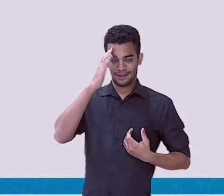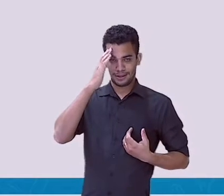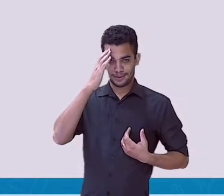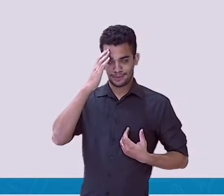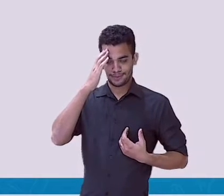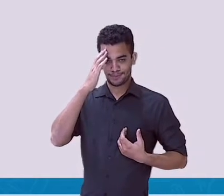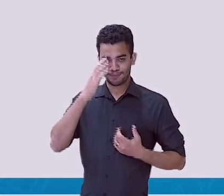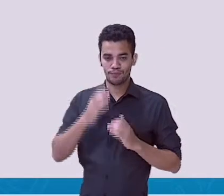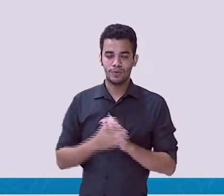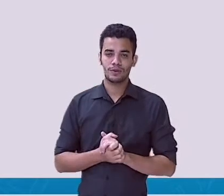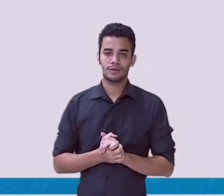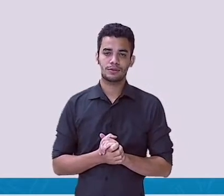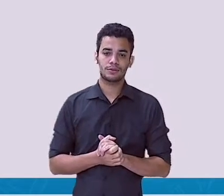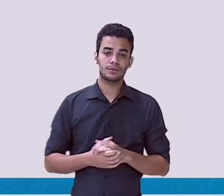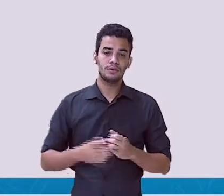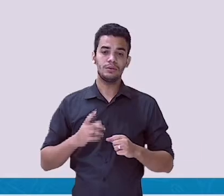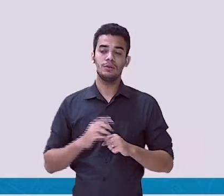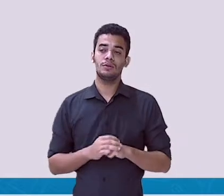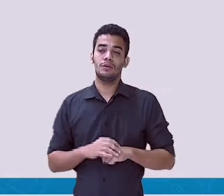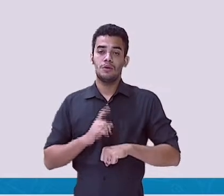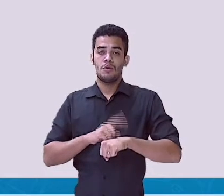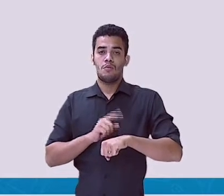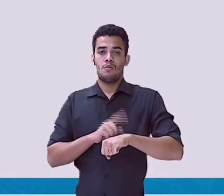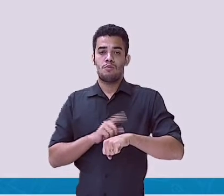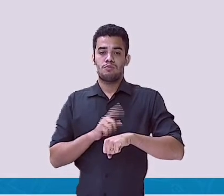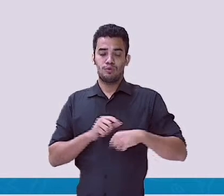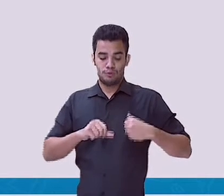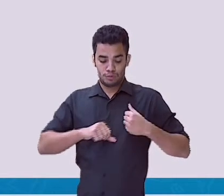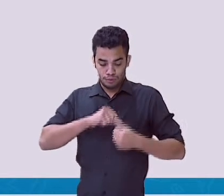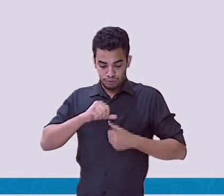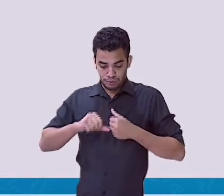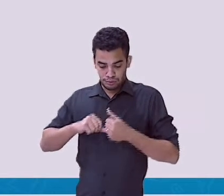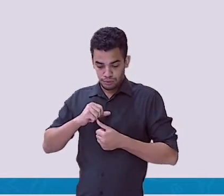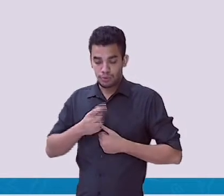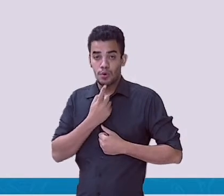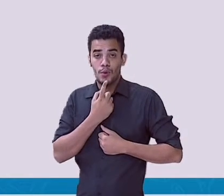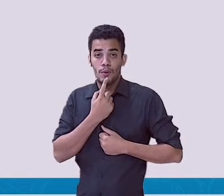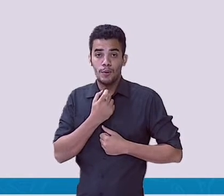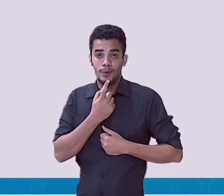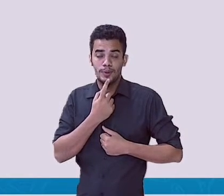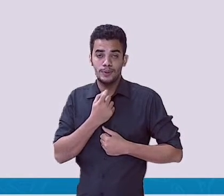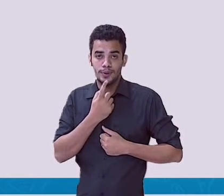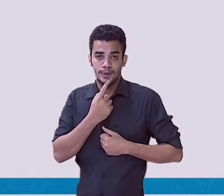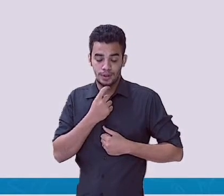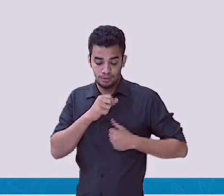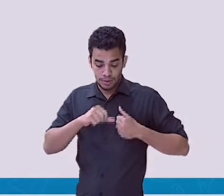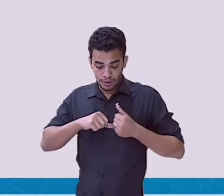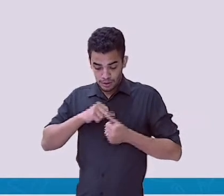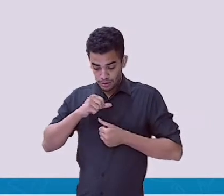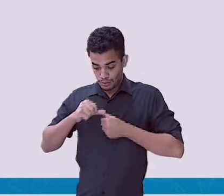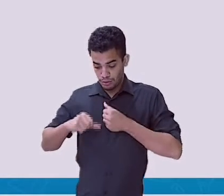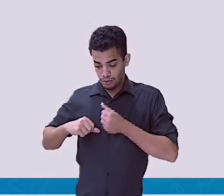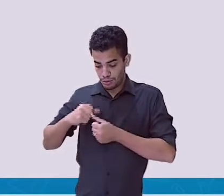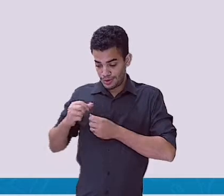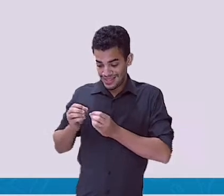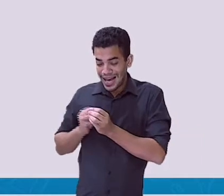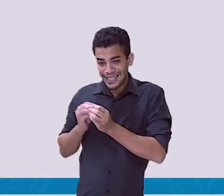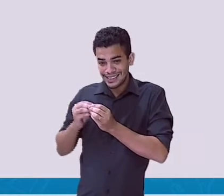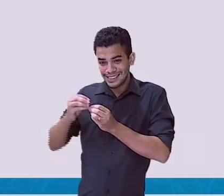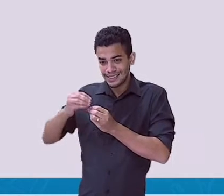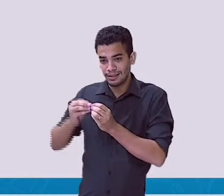liberar o sangue prontinho para as nossas células receberem uma respiração bacana,